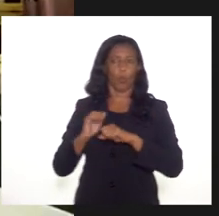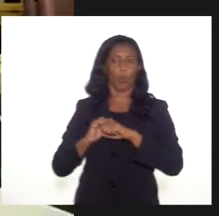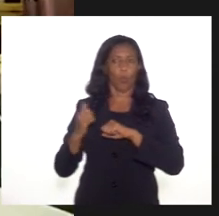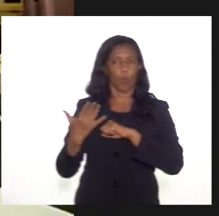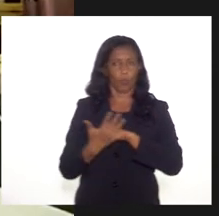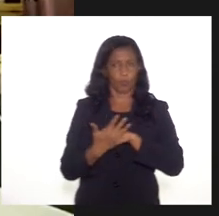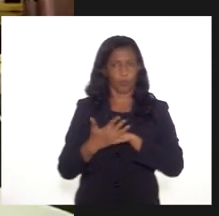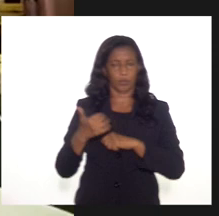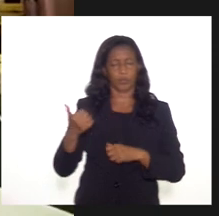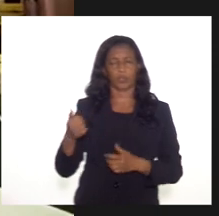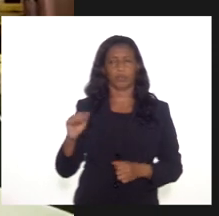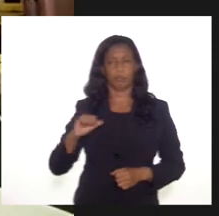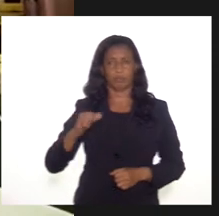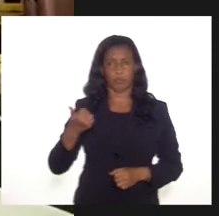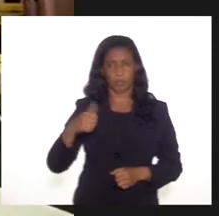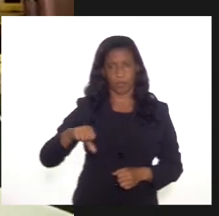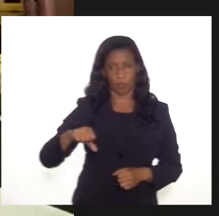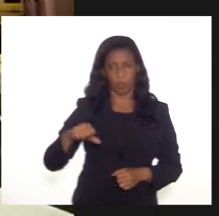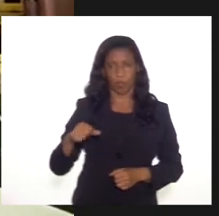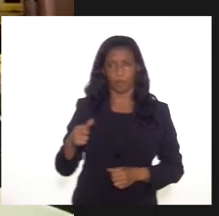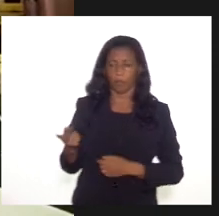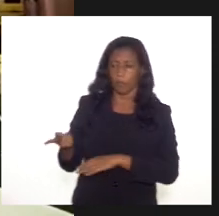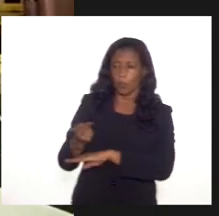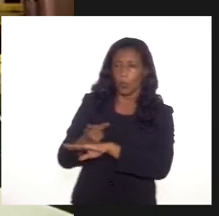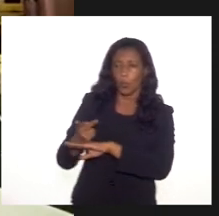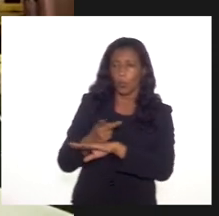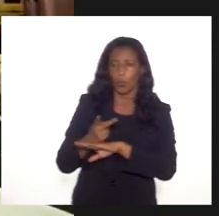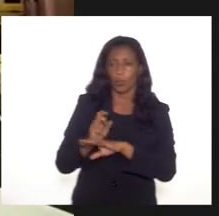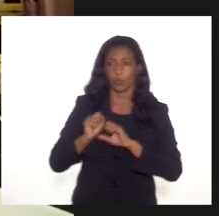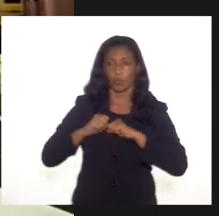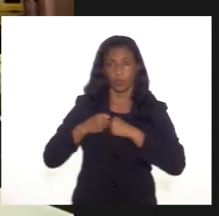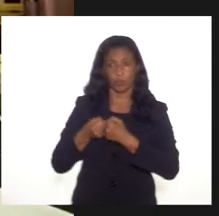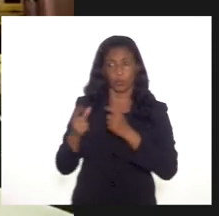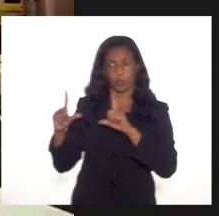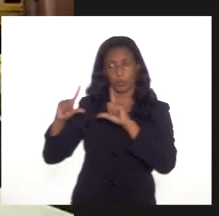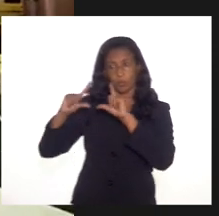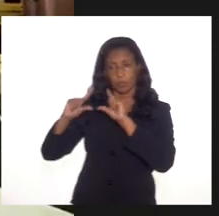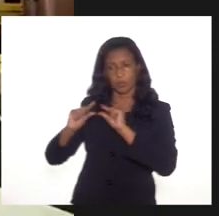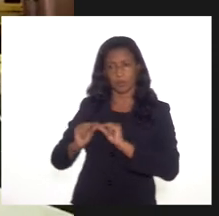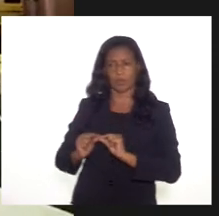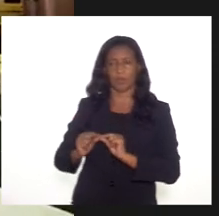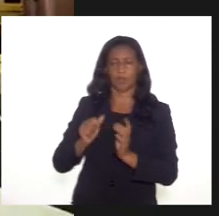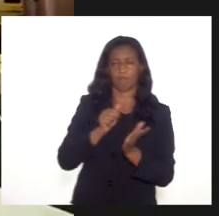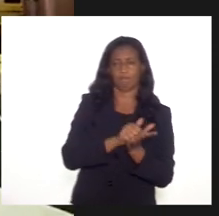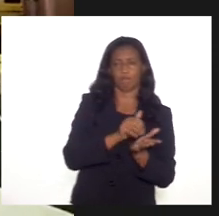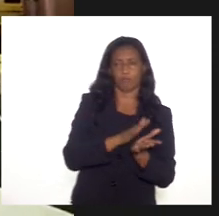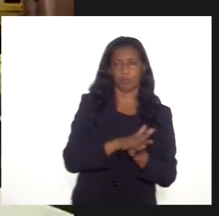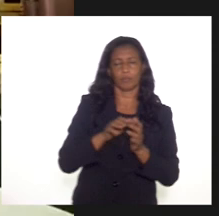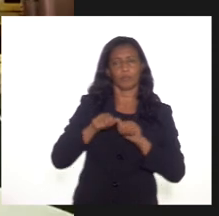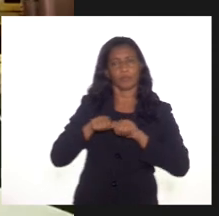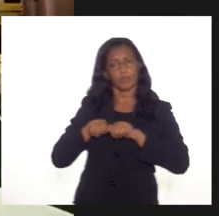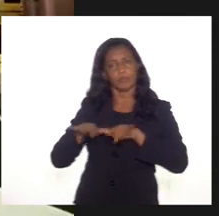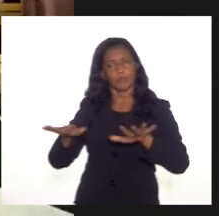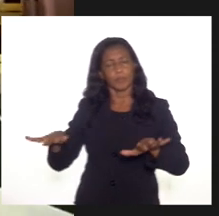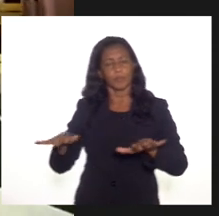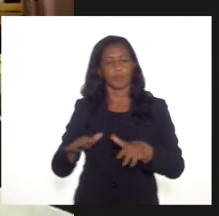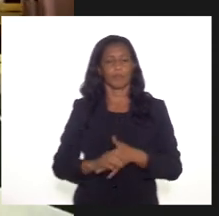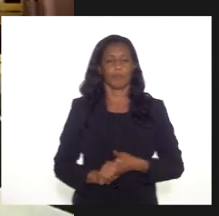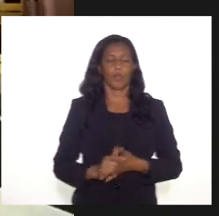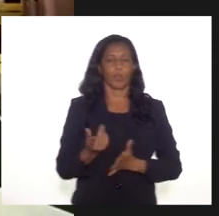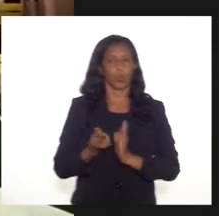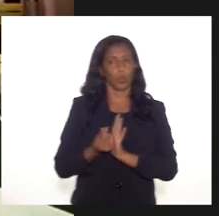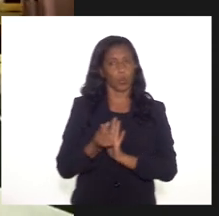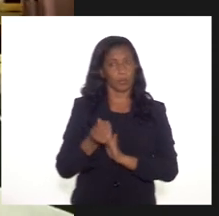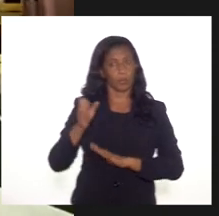-19, buscando um esforço de minimizar os efeitos da própria pandemia no